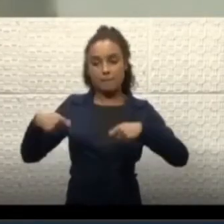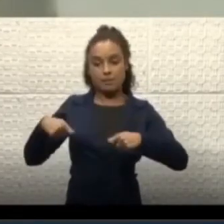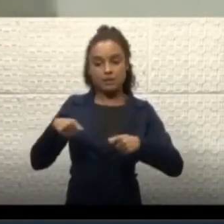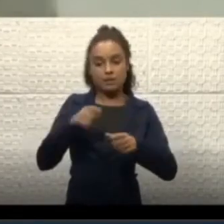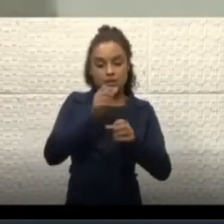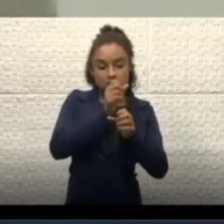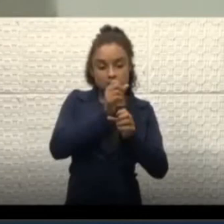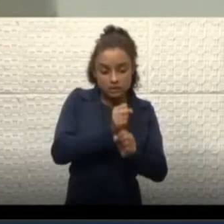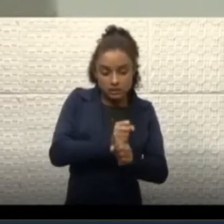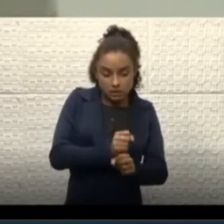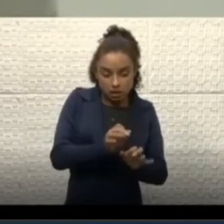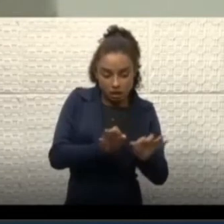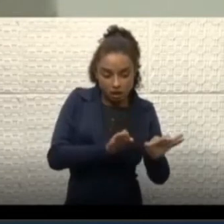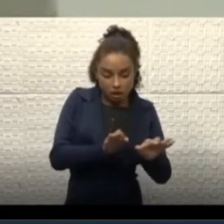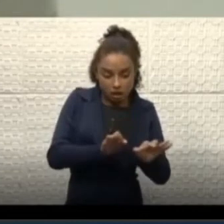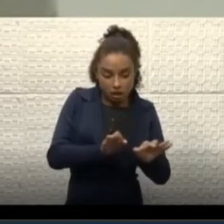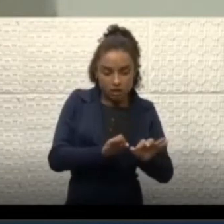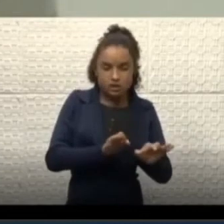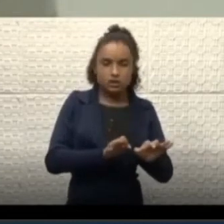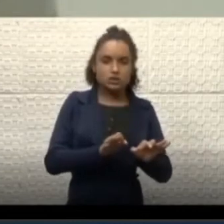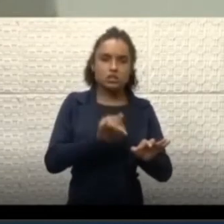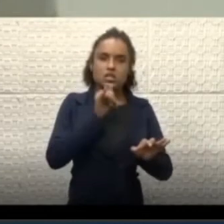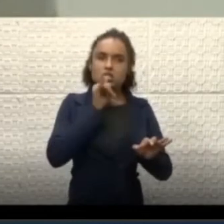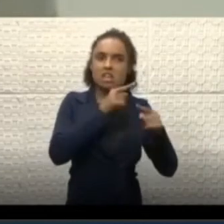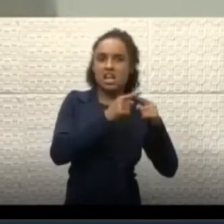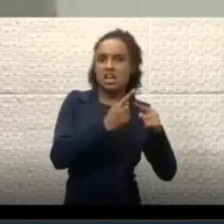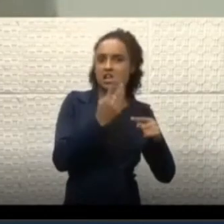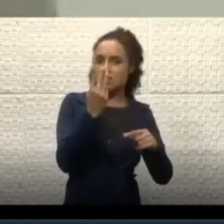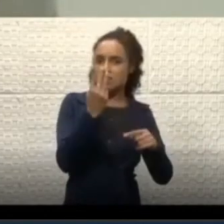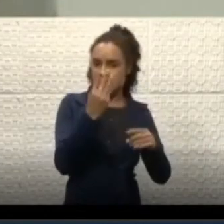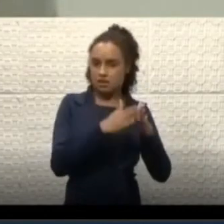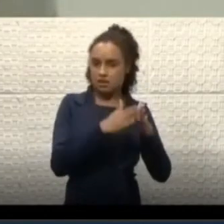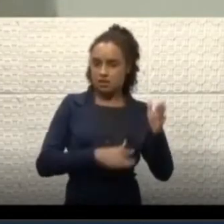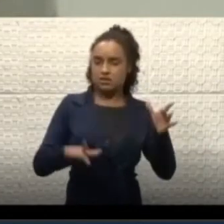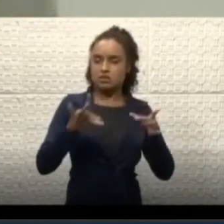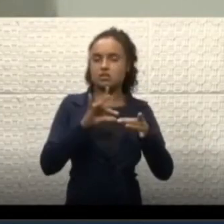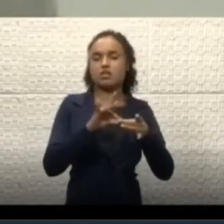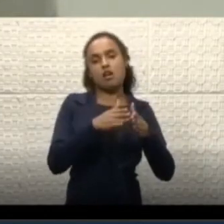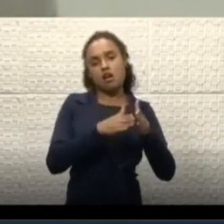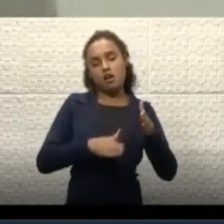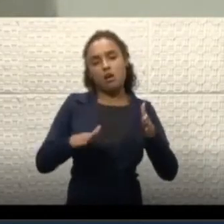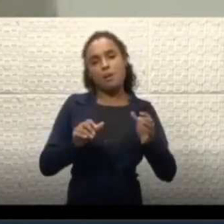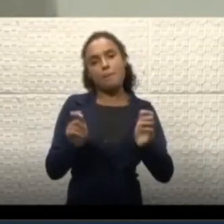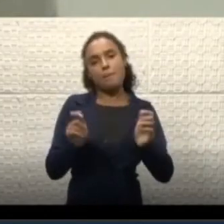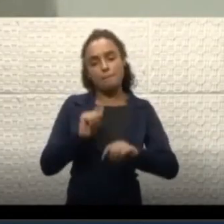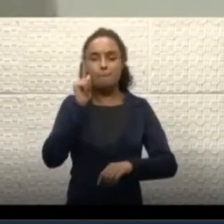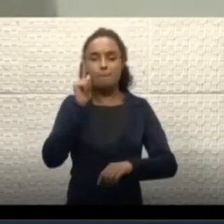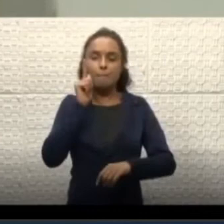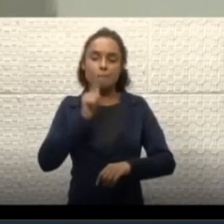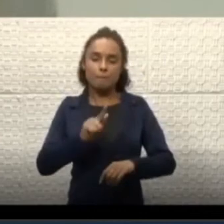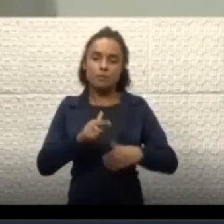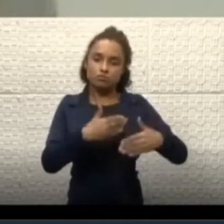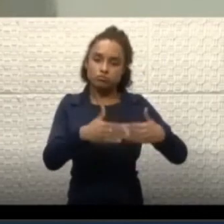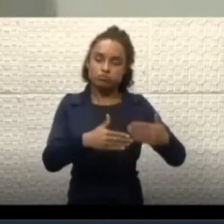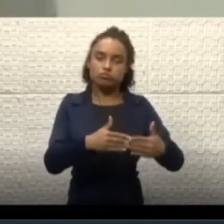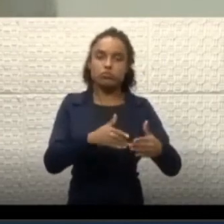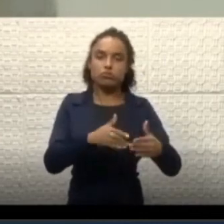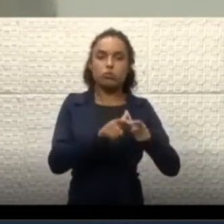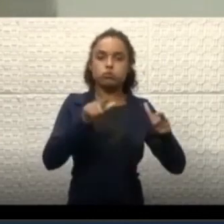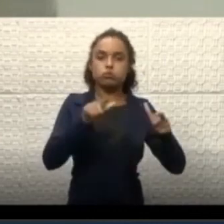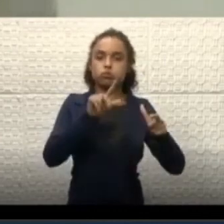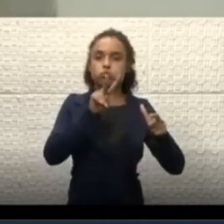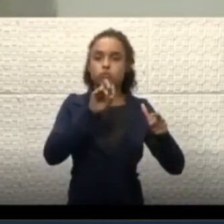alguns cálculos simples, uma regra de 3 simples, que a gente consegue adaptar o volume pela quantidade da amostra que a gente tem.